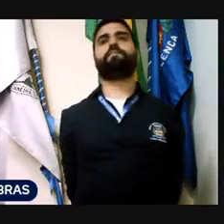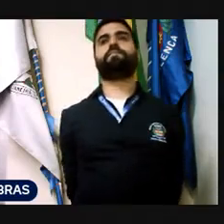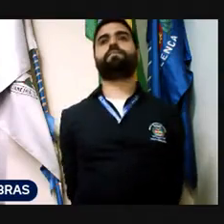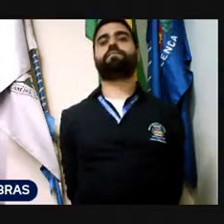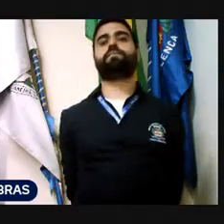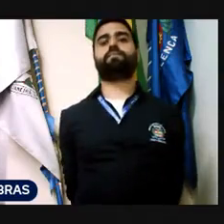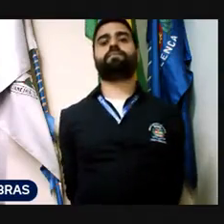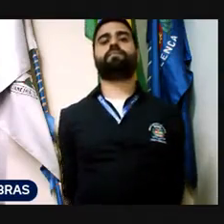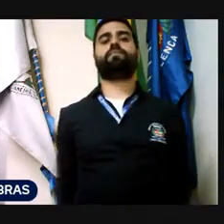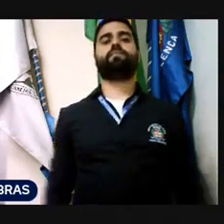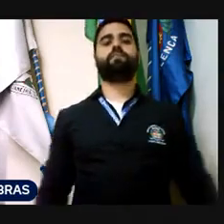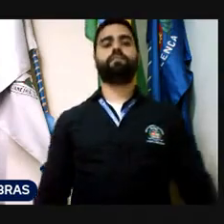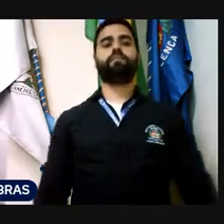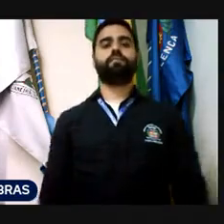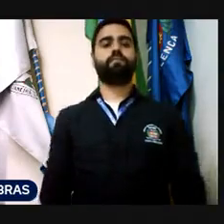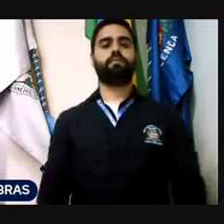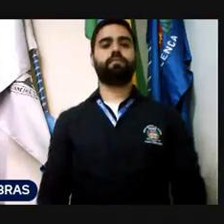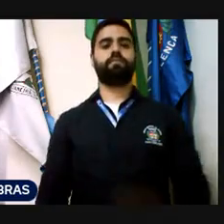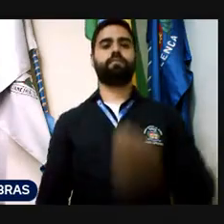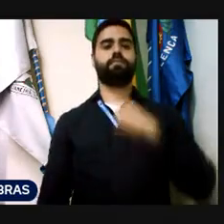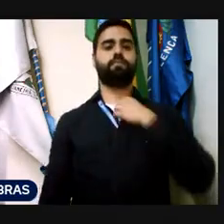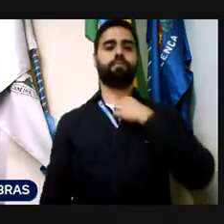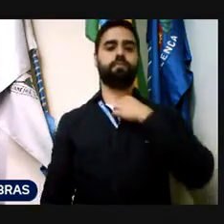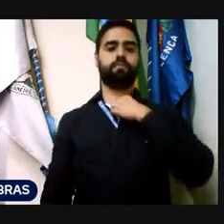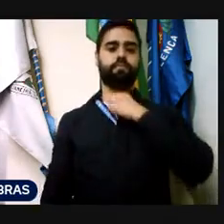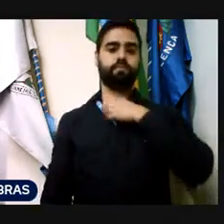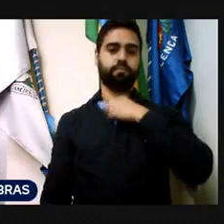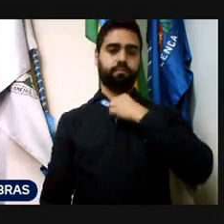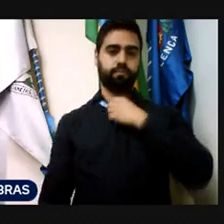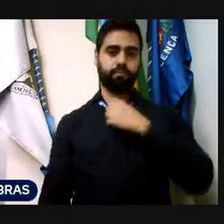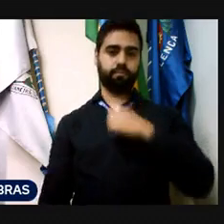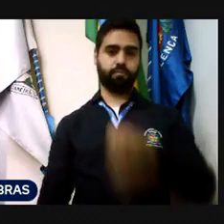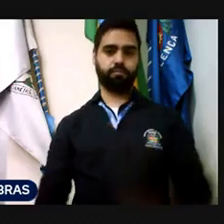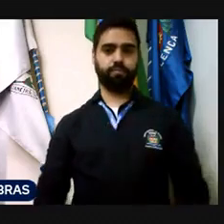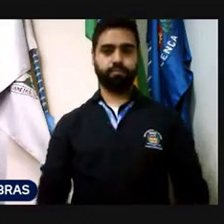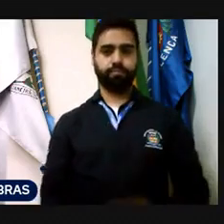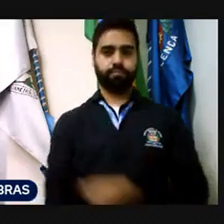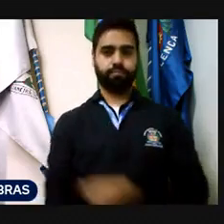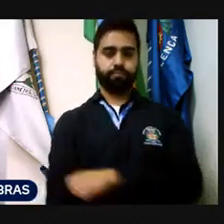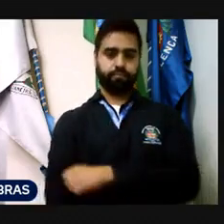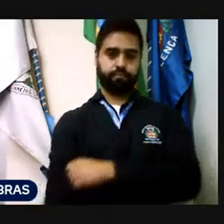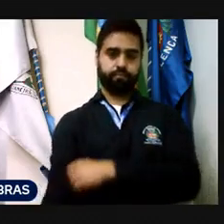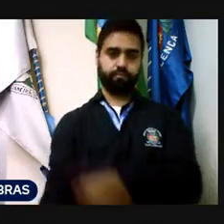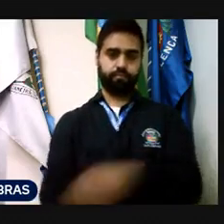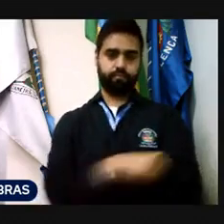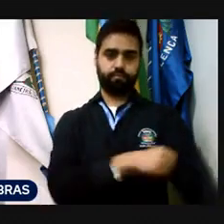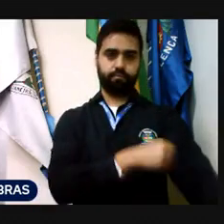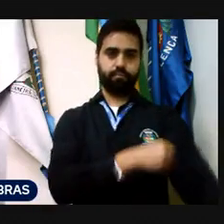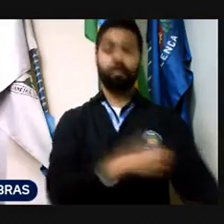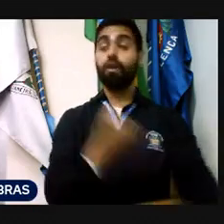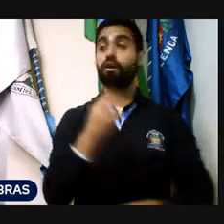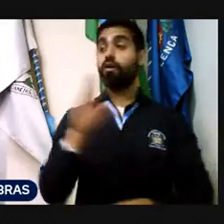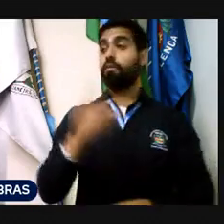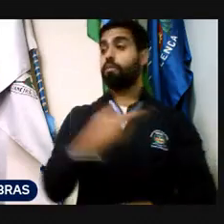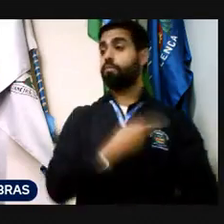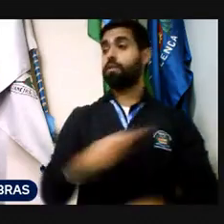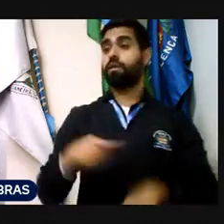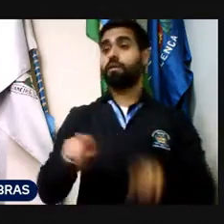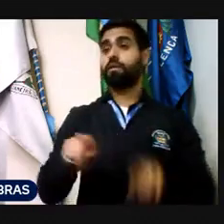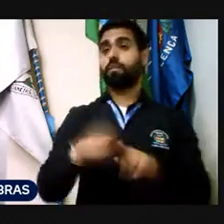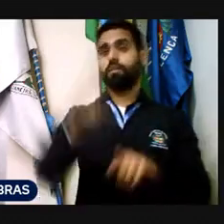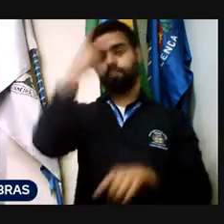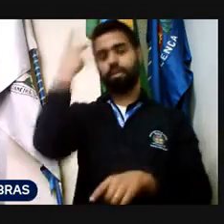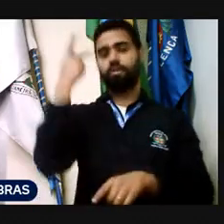Boa noite, presidente. Boa noite, meus pares, internautas que nos assistem, a plenária aqui presente. Que